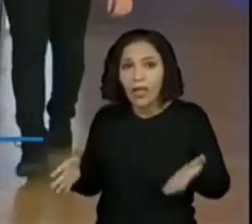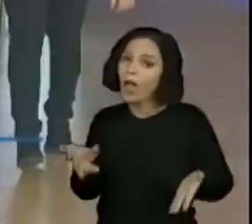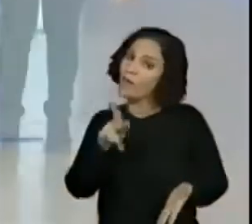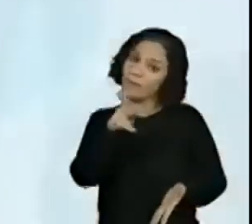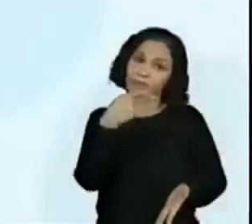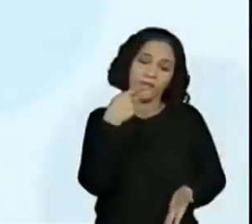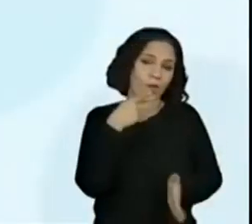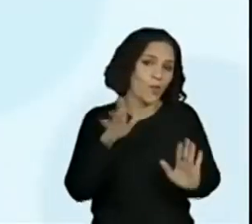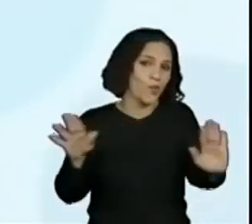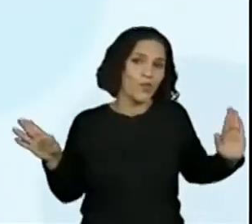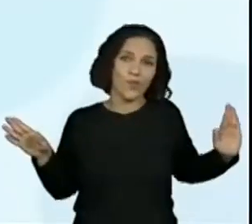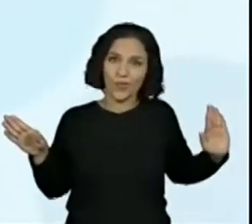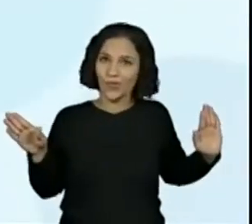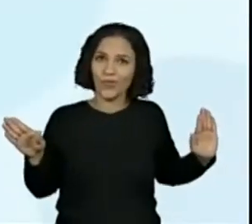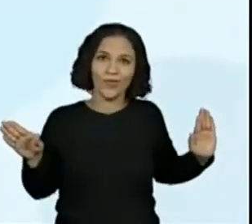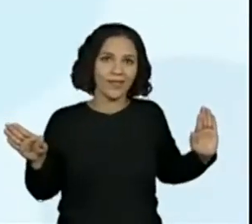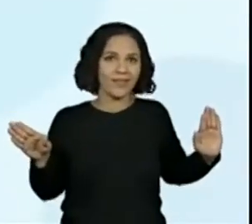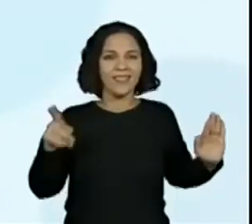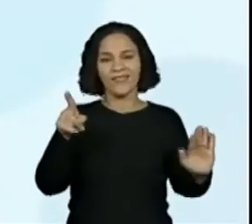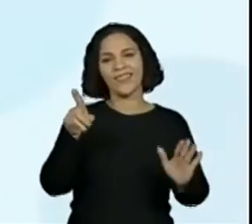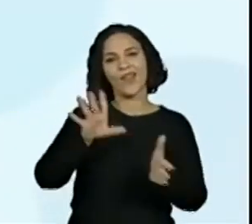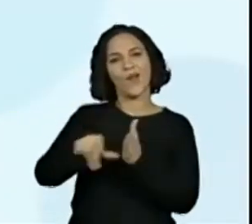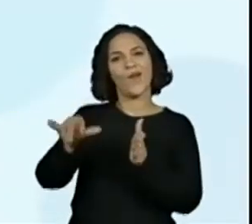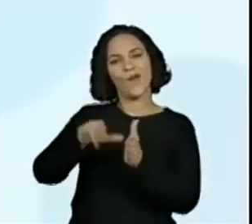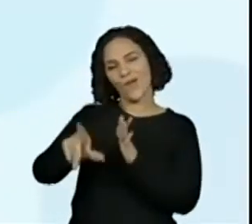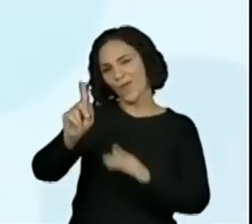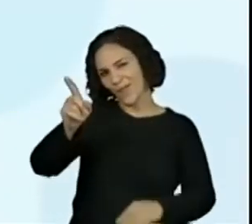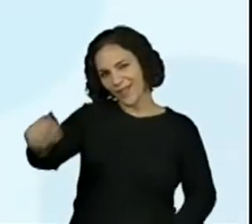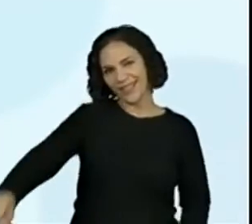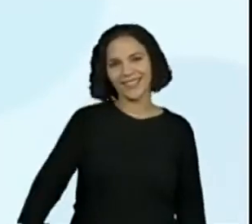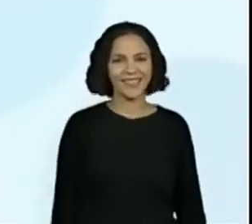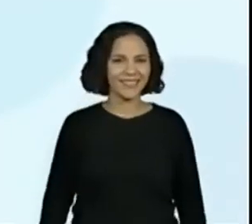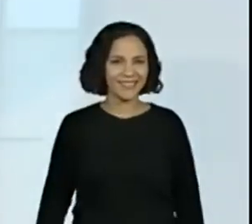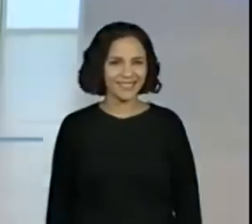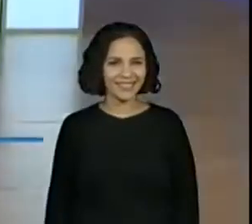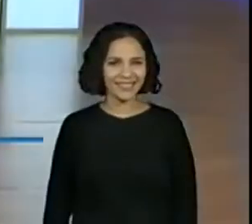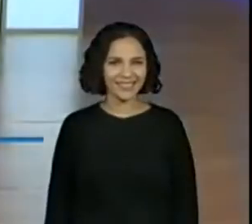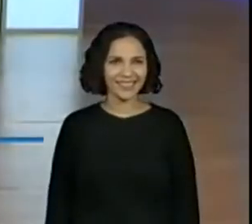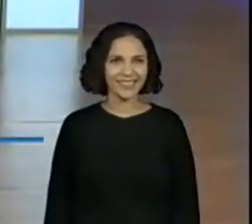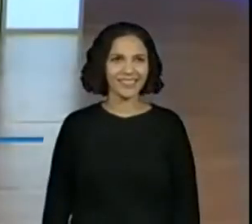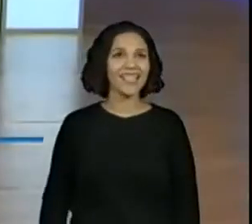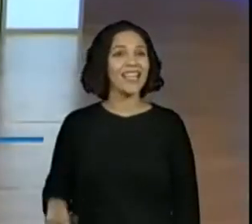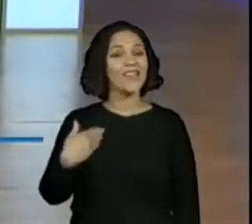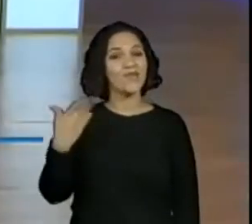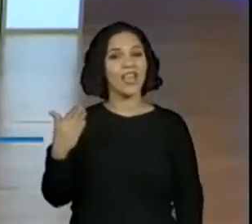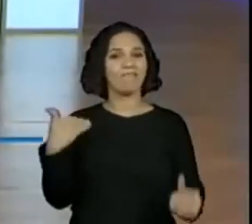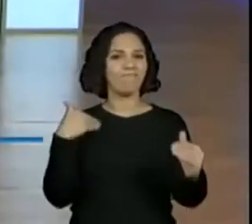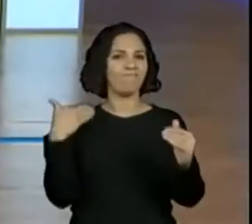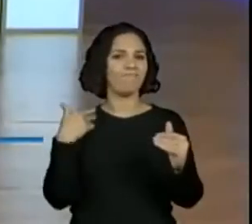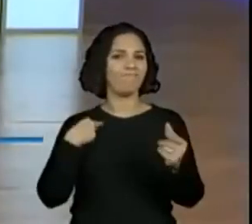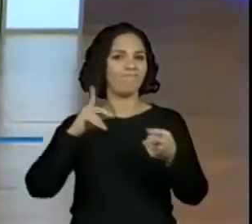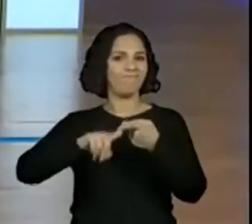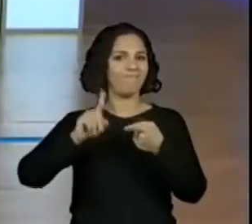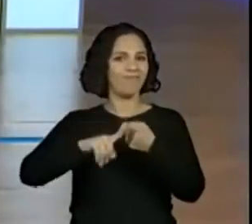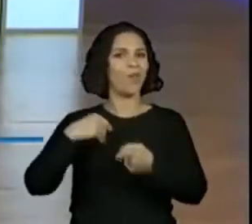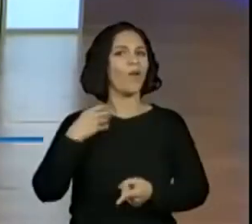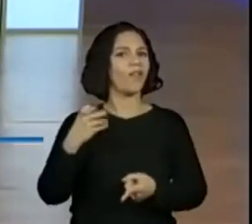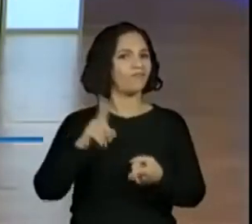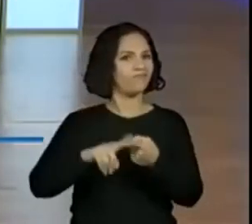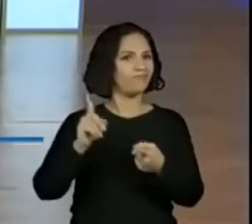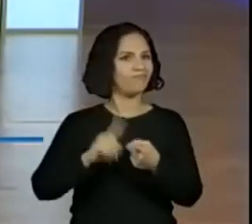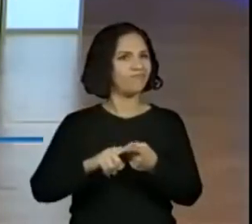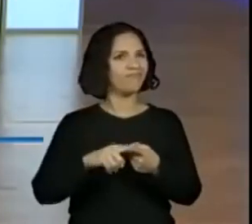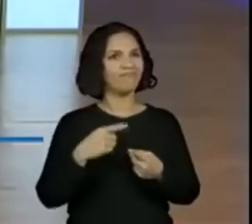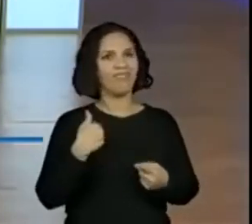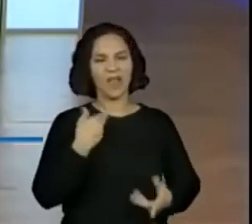falou ela falou Ela falou que você tá no trambique e eu vou querer revanche eu vou querer revanche